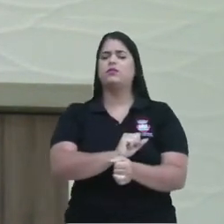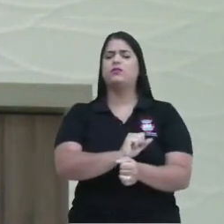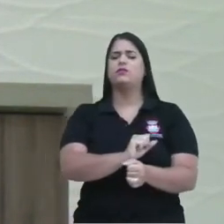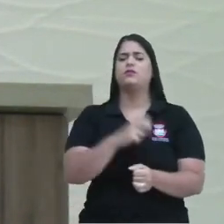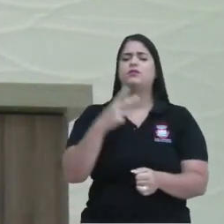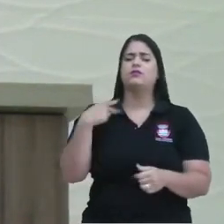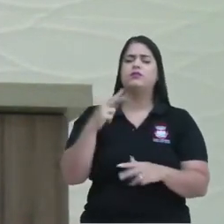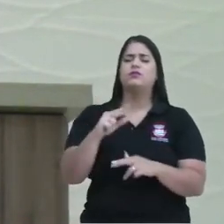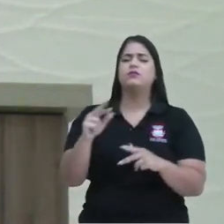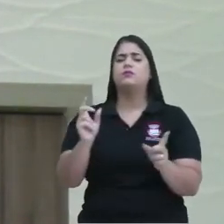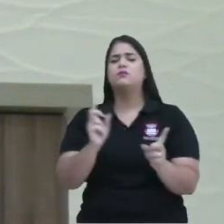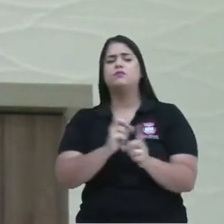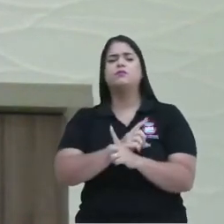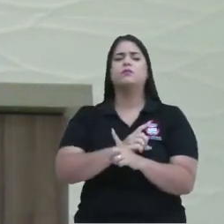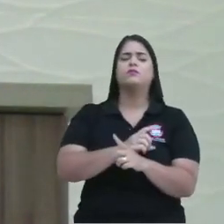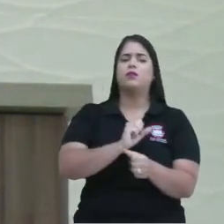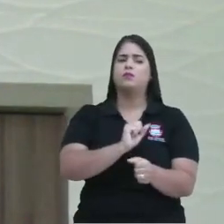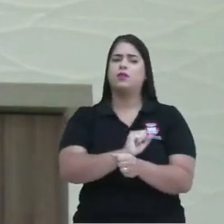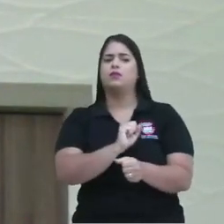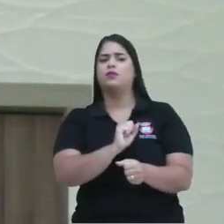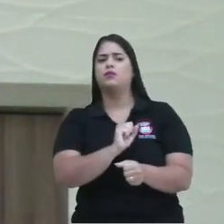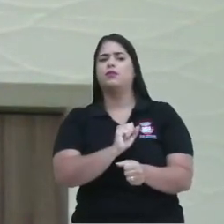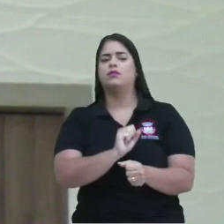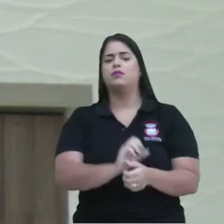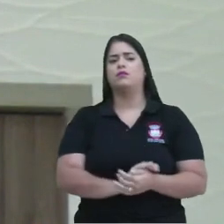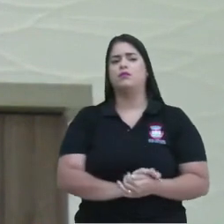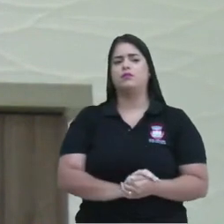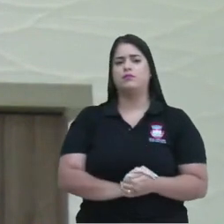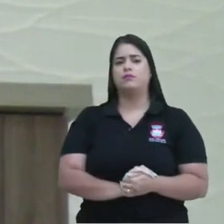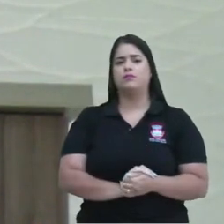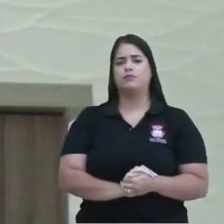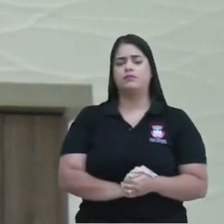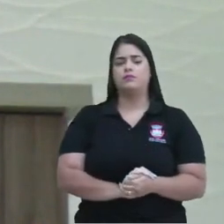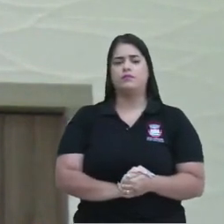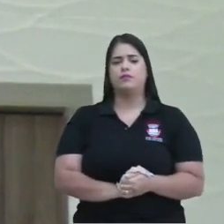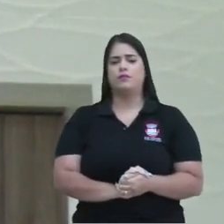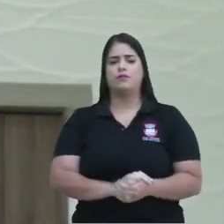vereadores de oposição para travar o piso dos